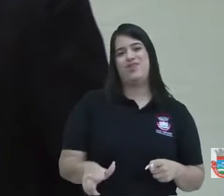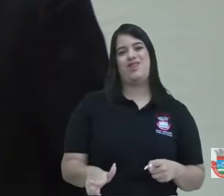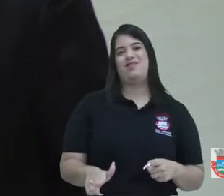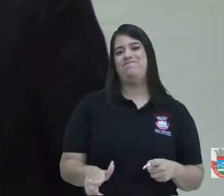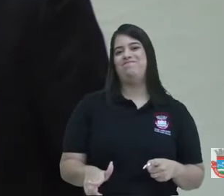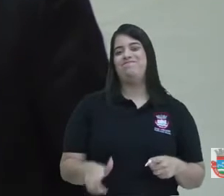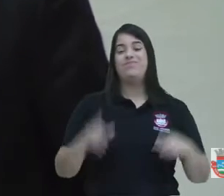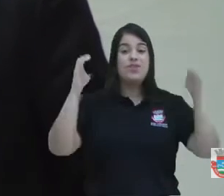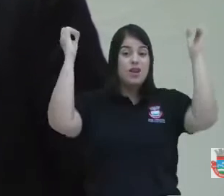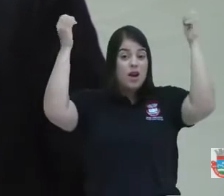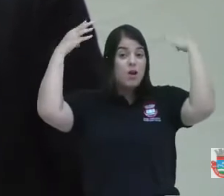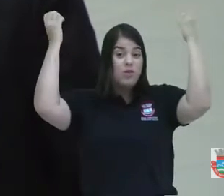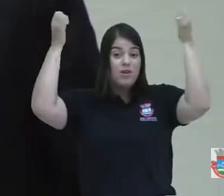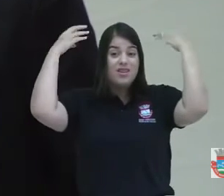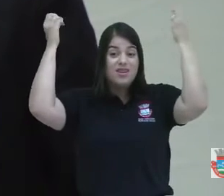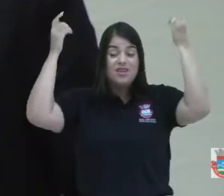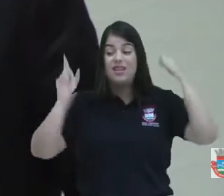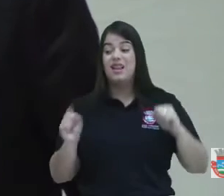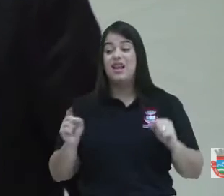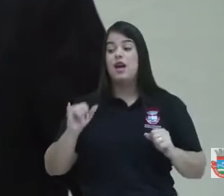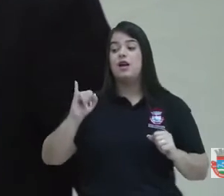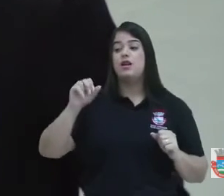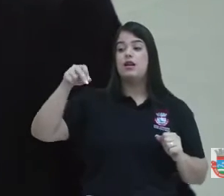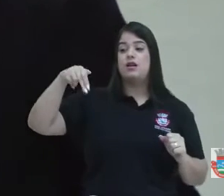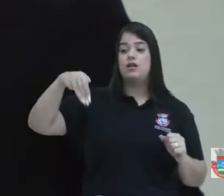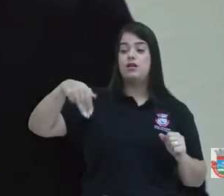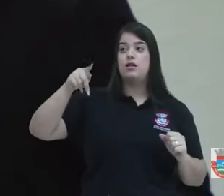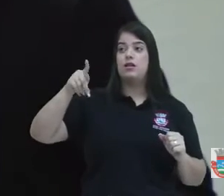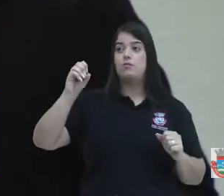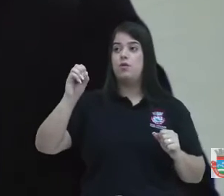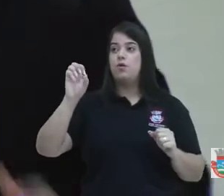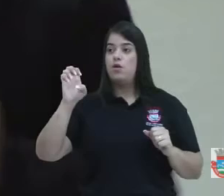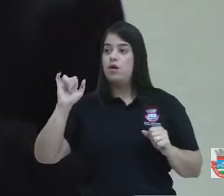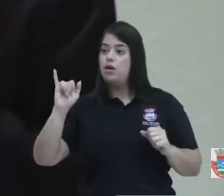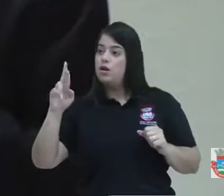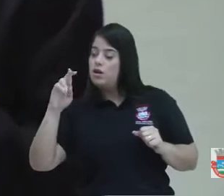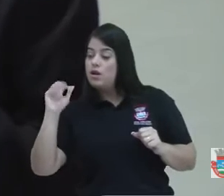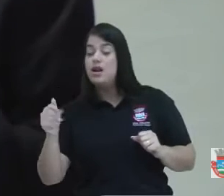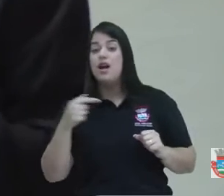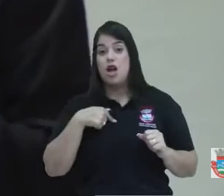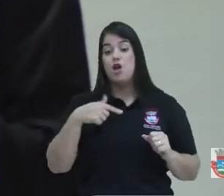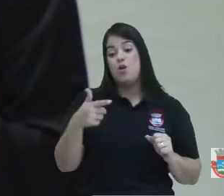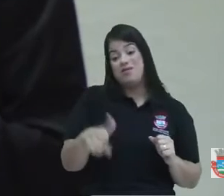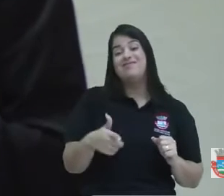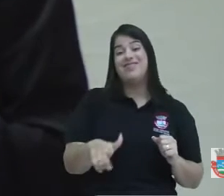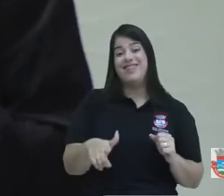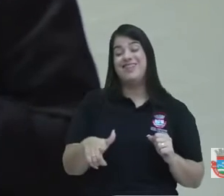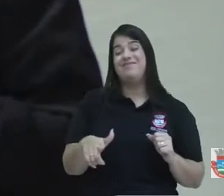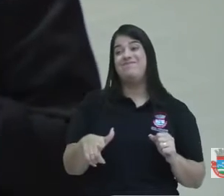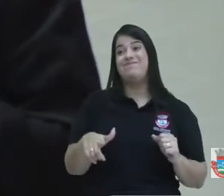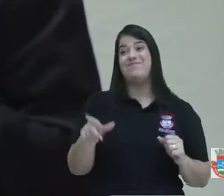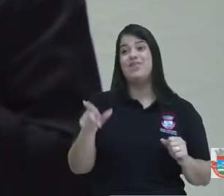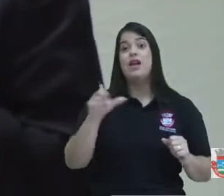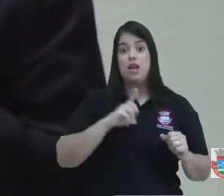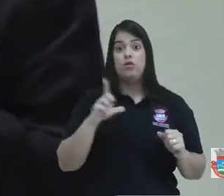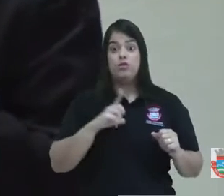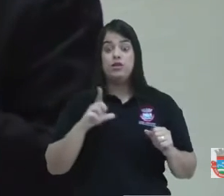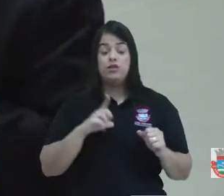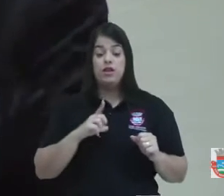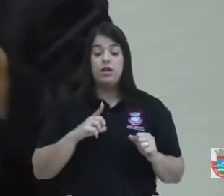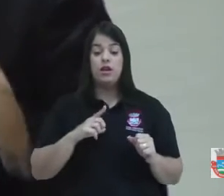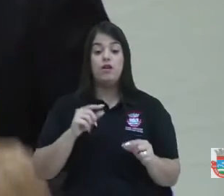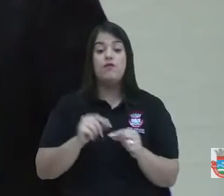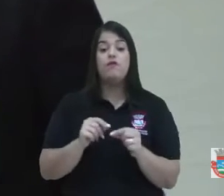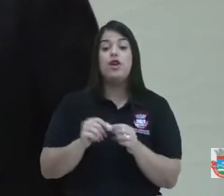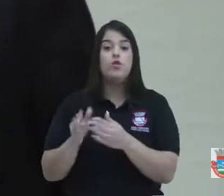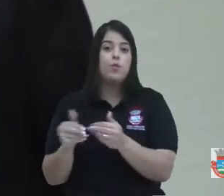também ambulância no Sudré em Poeira, porque tinha feito essa solicitação ao grande amigo empresário do nosso